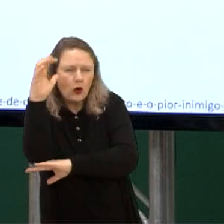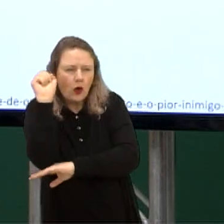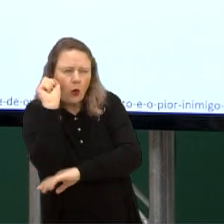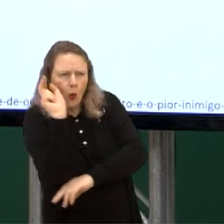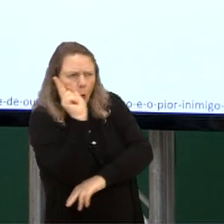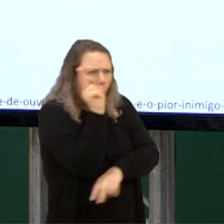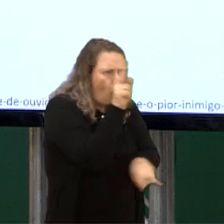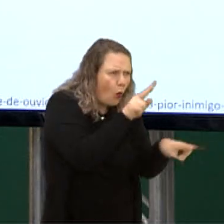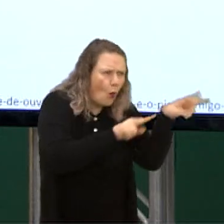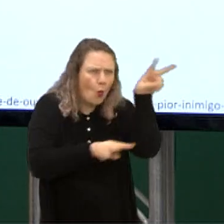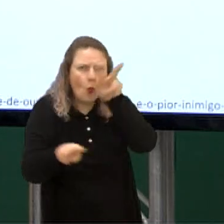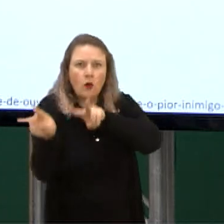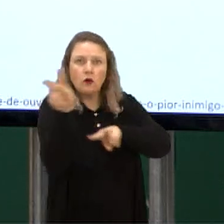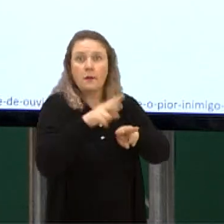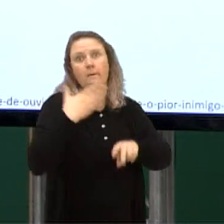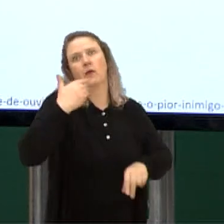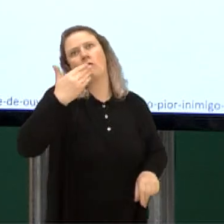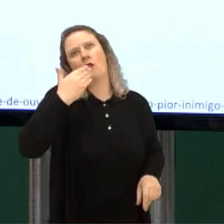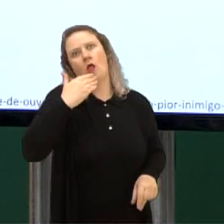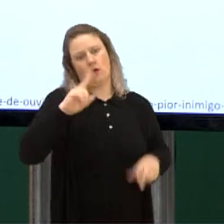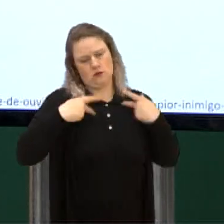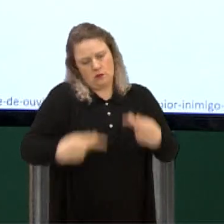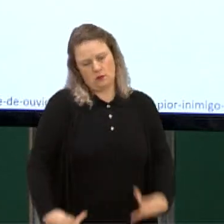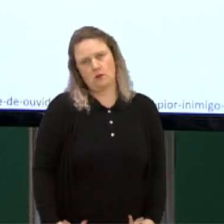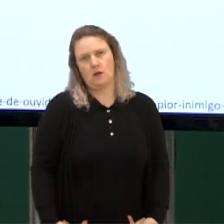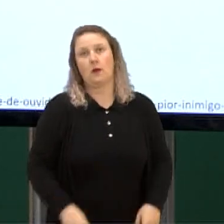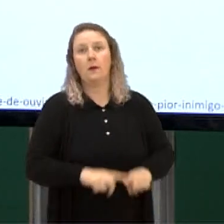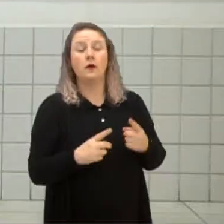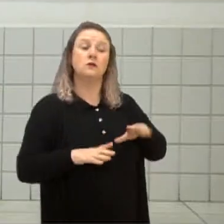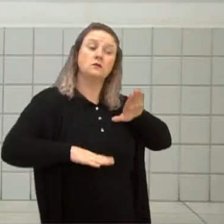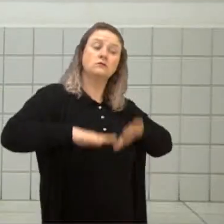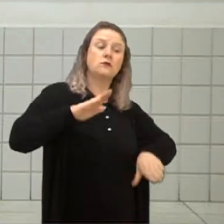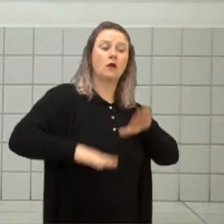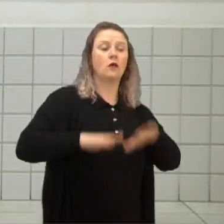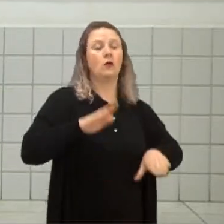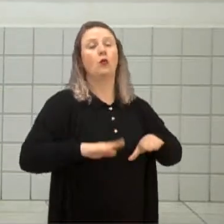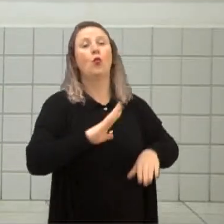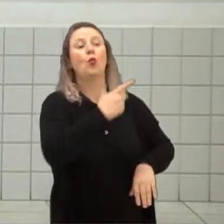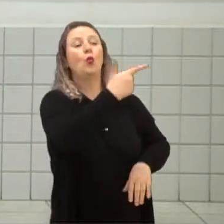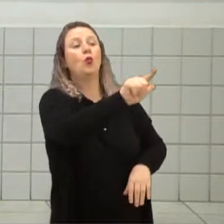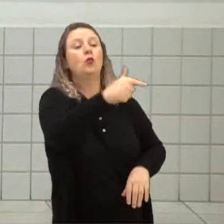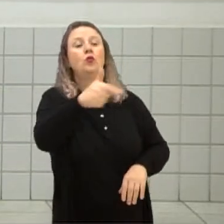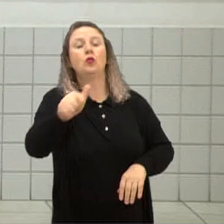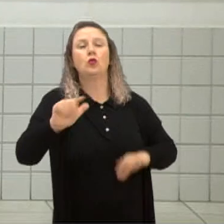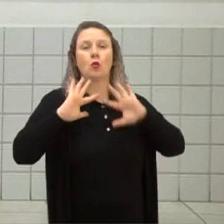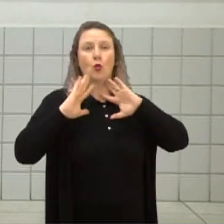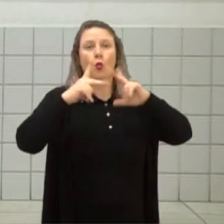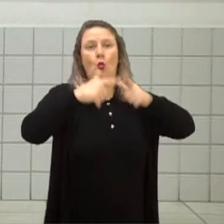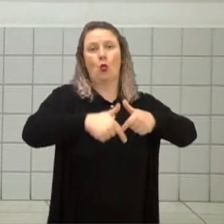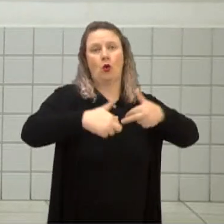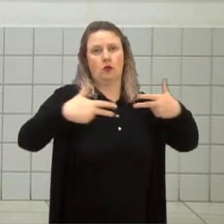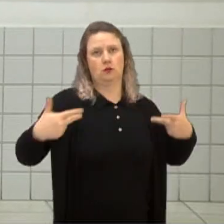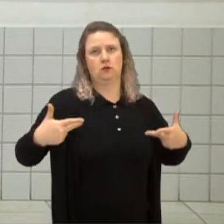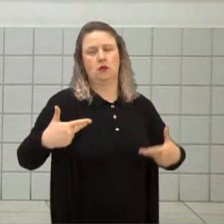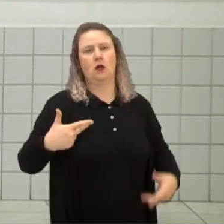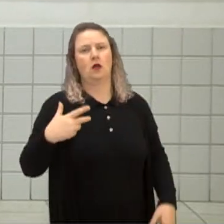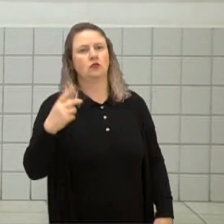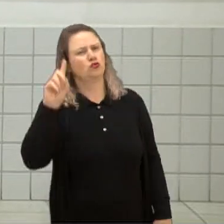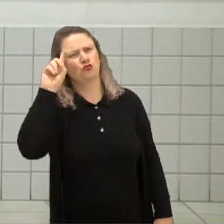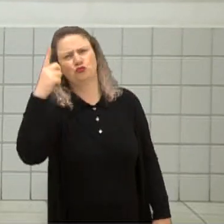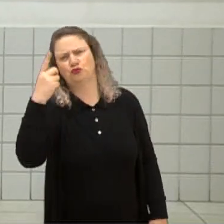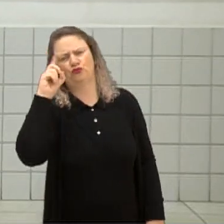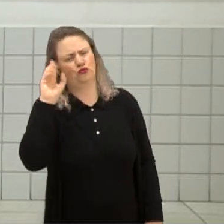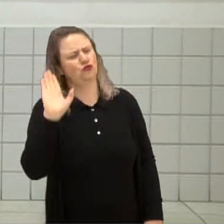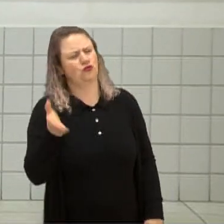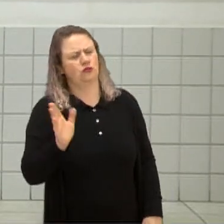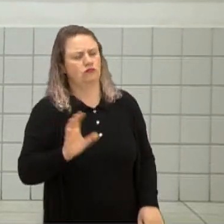tem que ser melhor. Porém, outros animais que já têm o hábito diurno, né, caçam de manhã, de tarde,